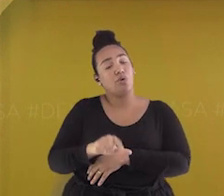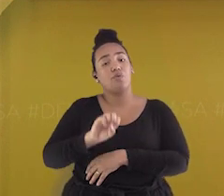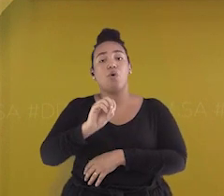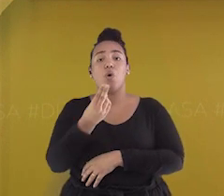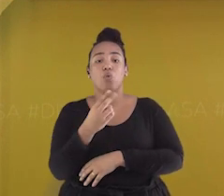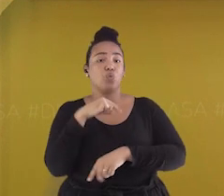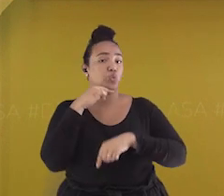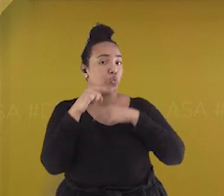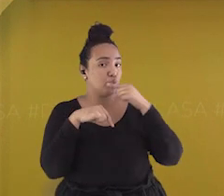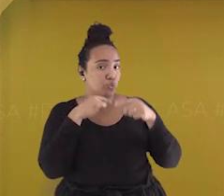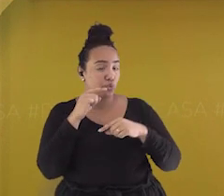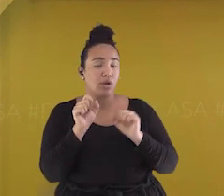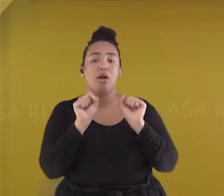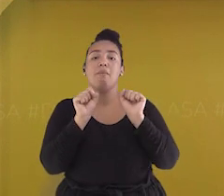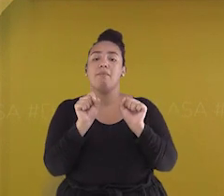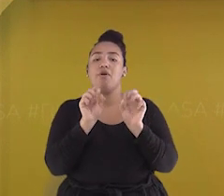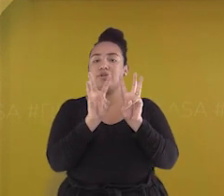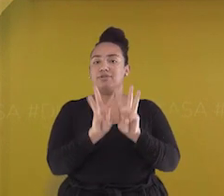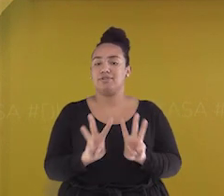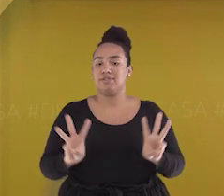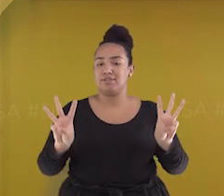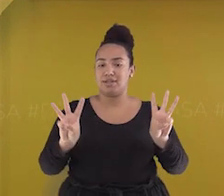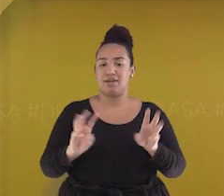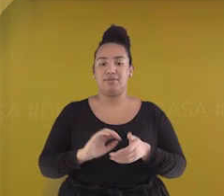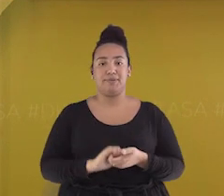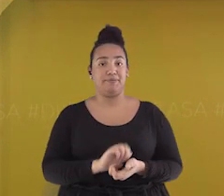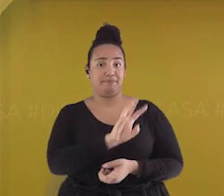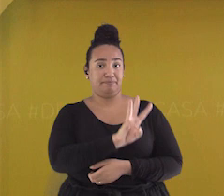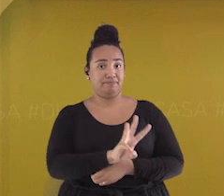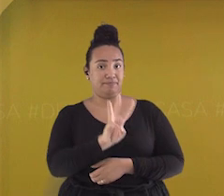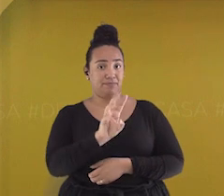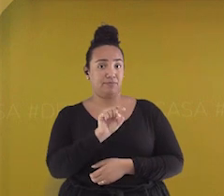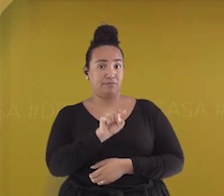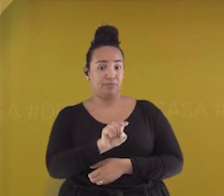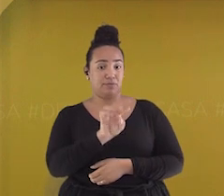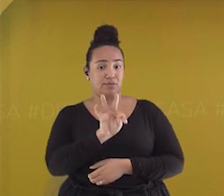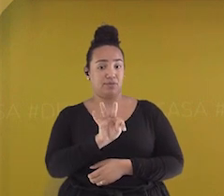alguma dúvida, acesse o nosso site